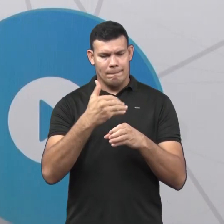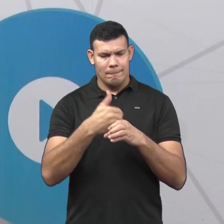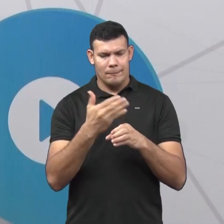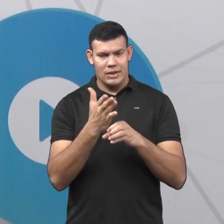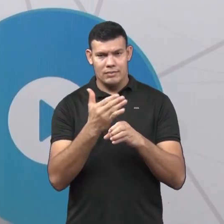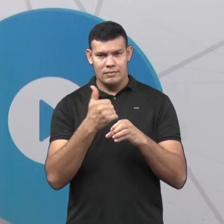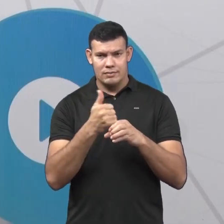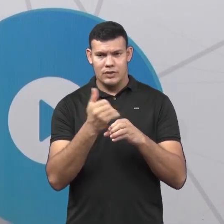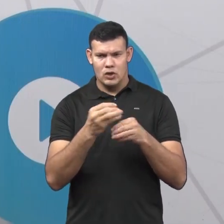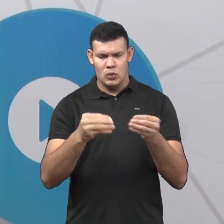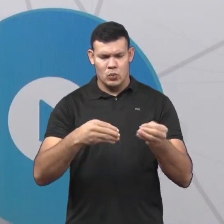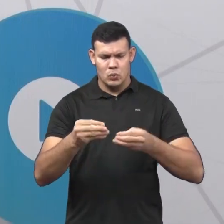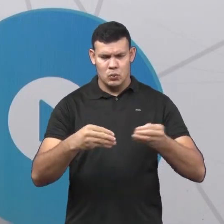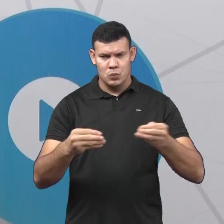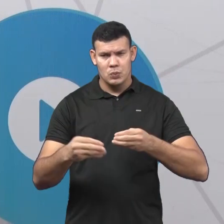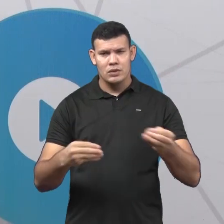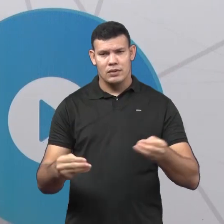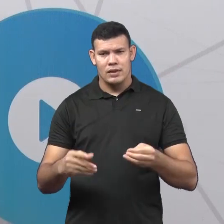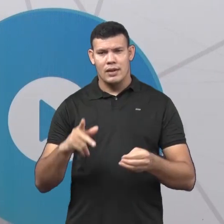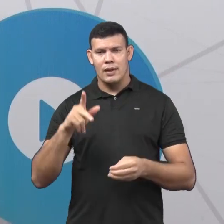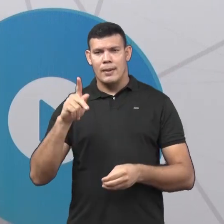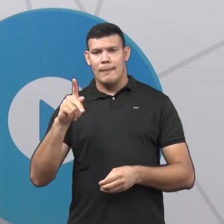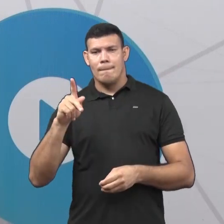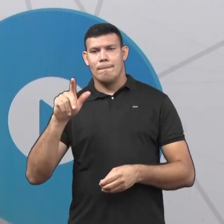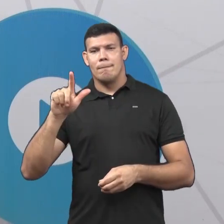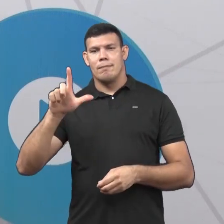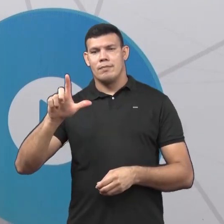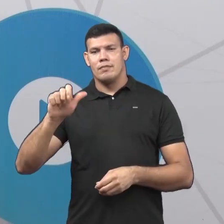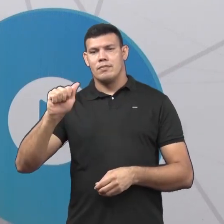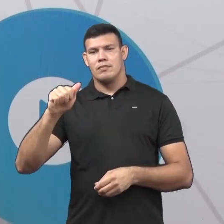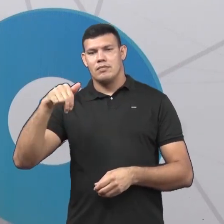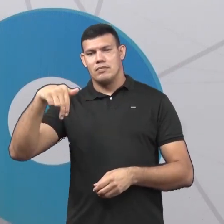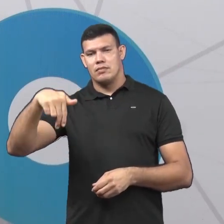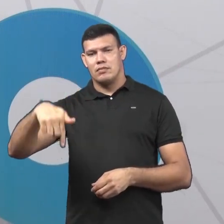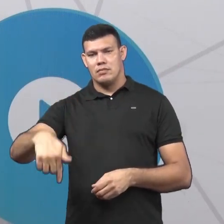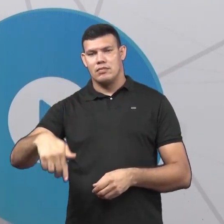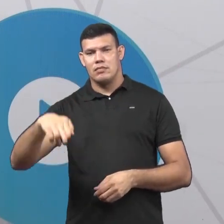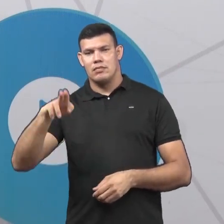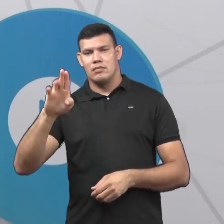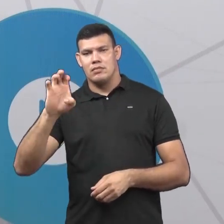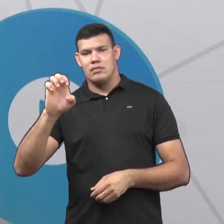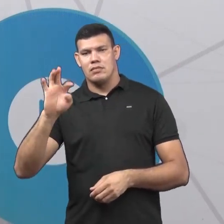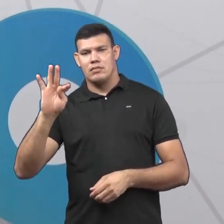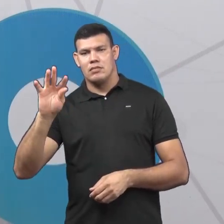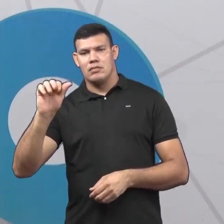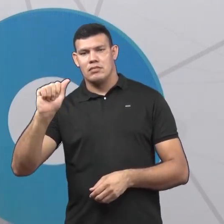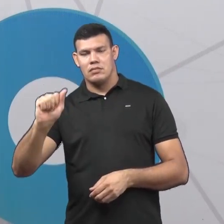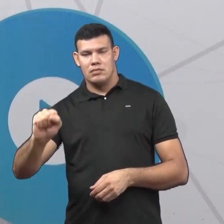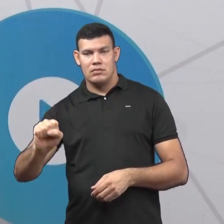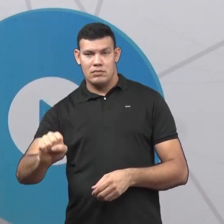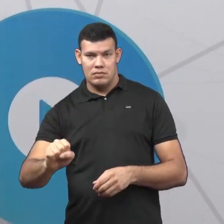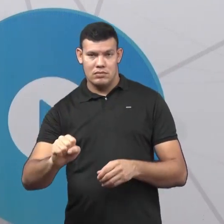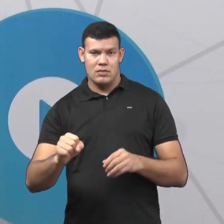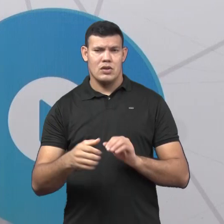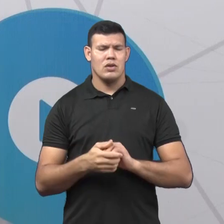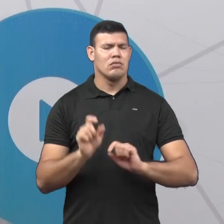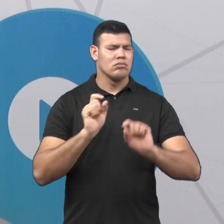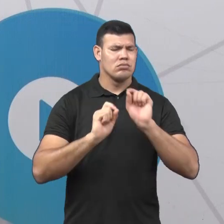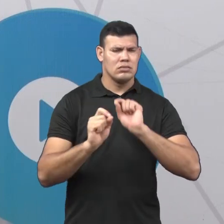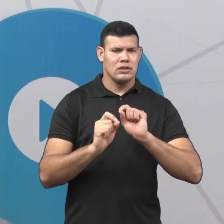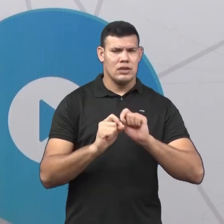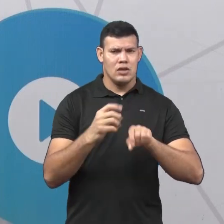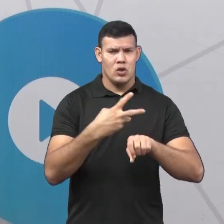citoplasmáticos e eles estão relacionados com a coagulação sanguínea. Então, a principal função das